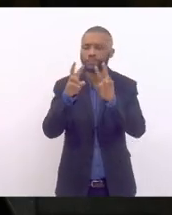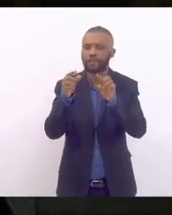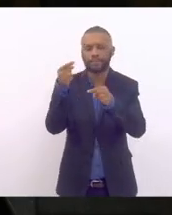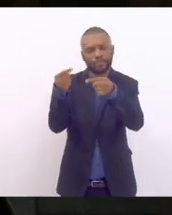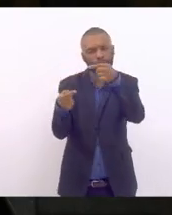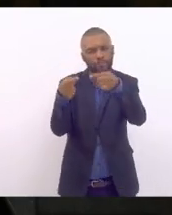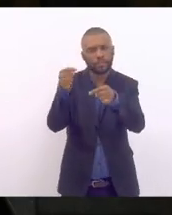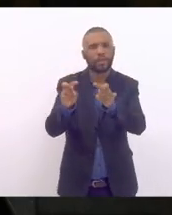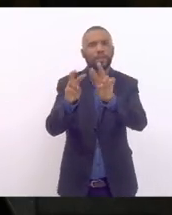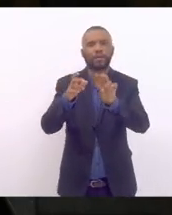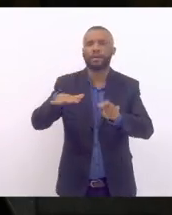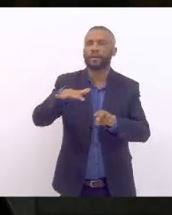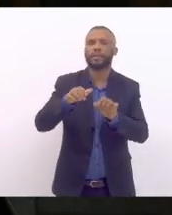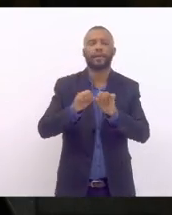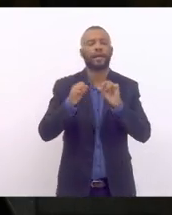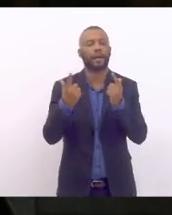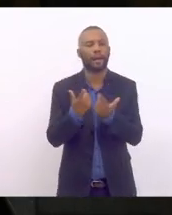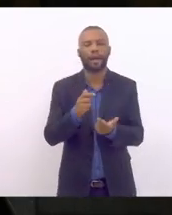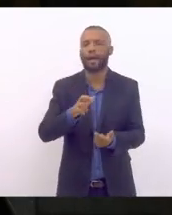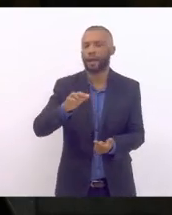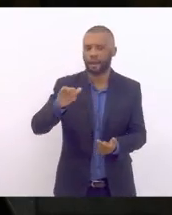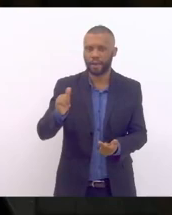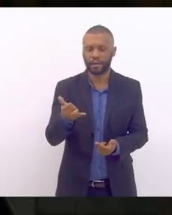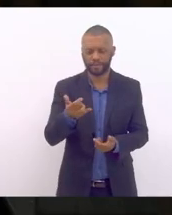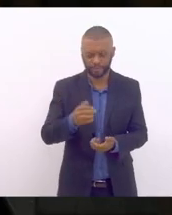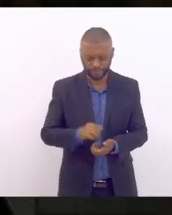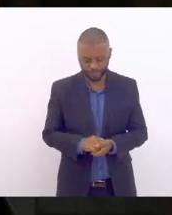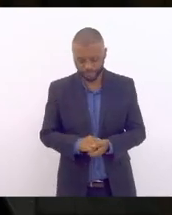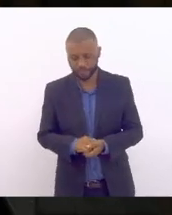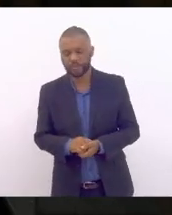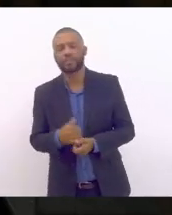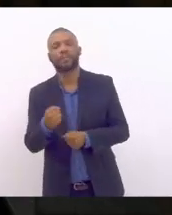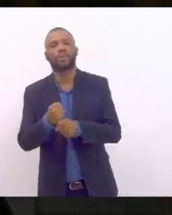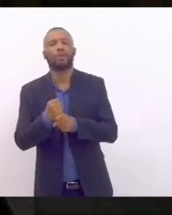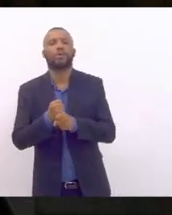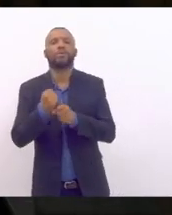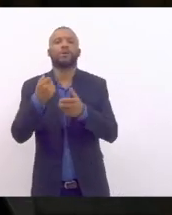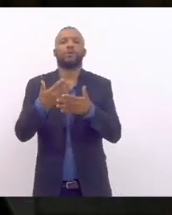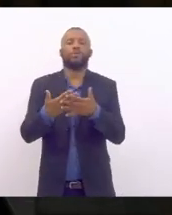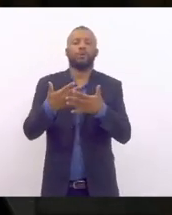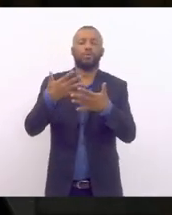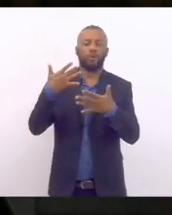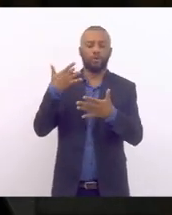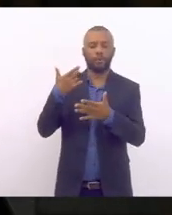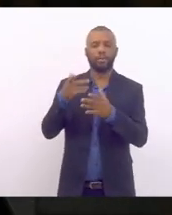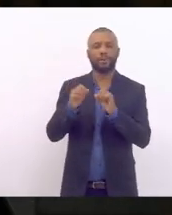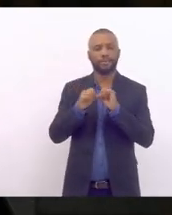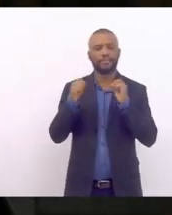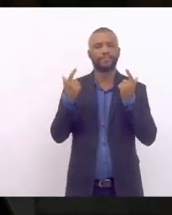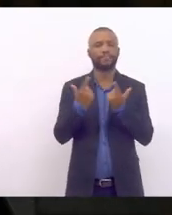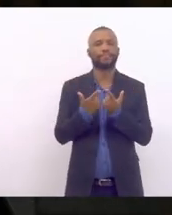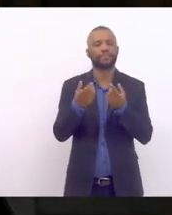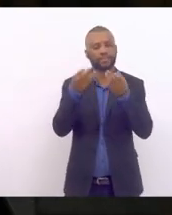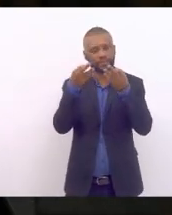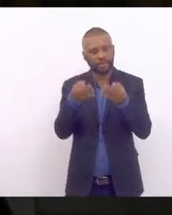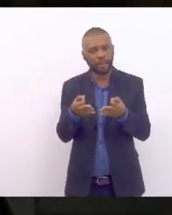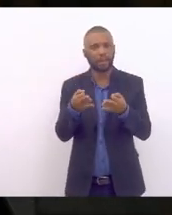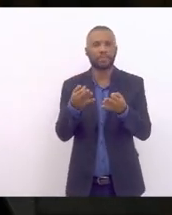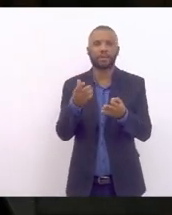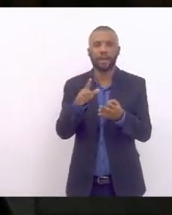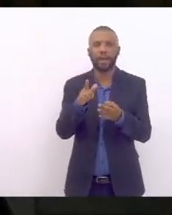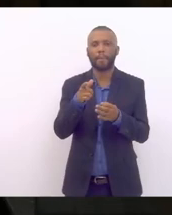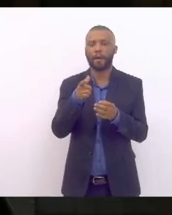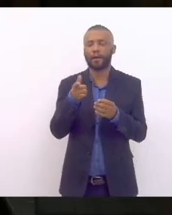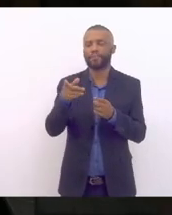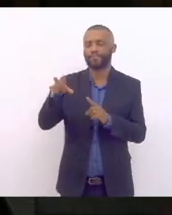esta questão aqui no parlamento é Fluminense e nos últimos anos a Assembleia Legislativa de fato se tornou uma